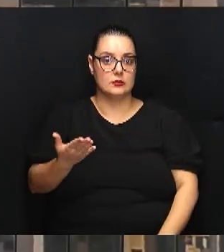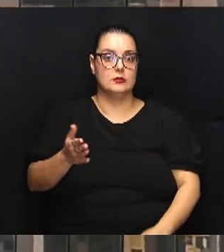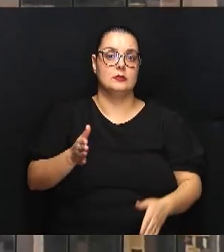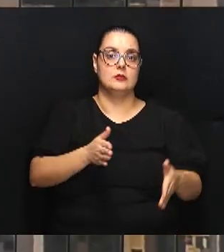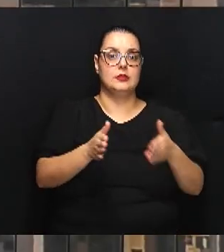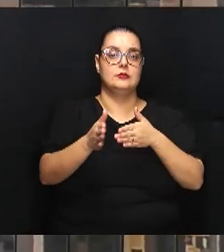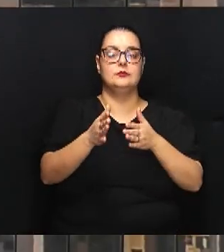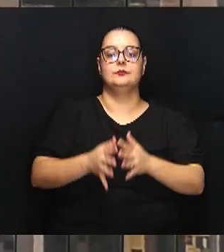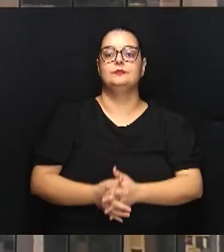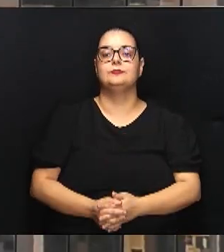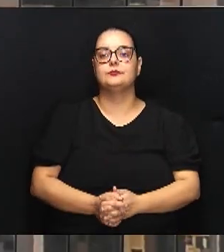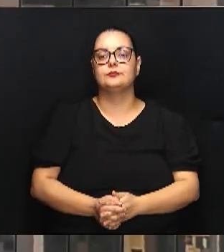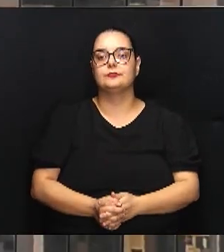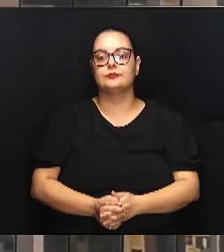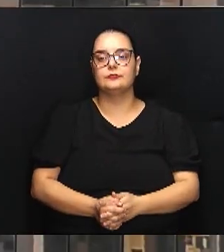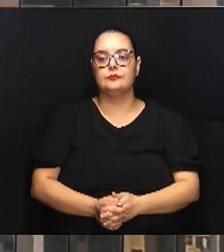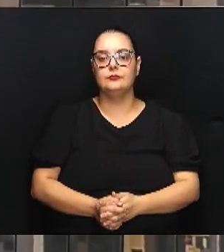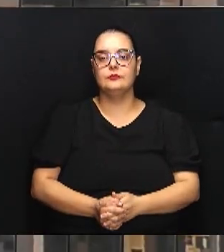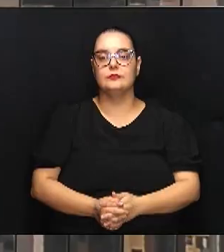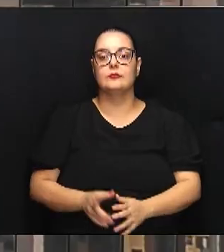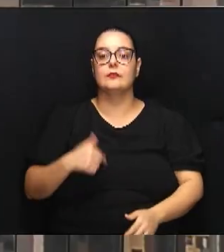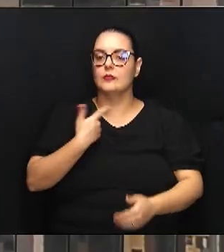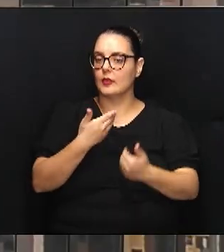tiver interesse de saber mais e seguir.